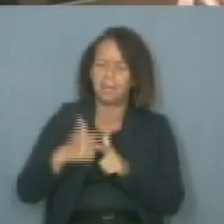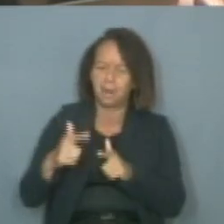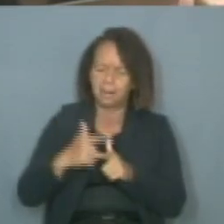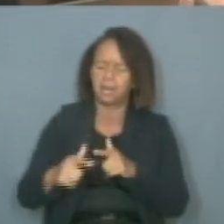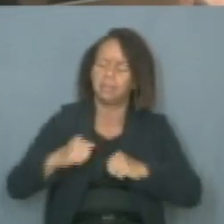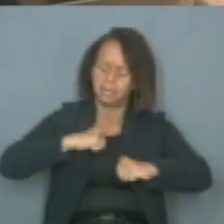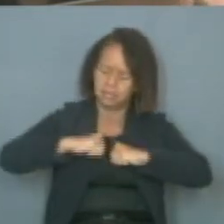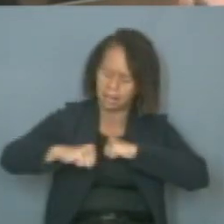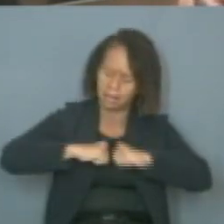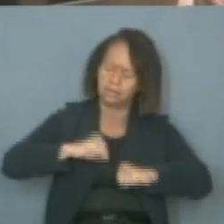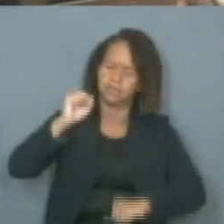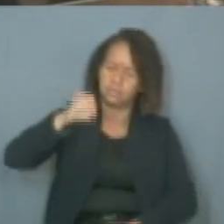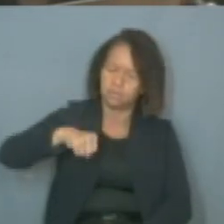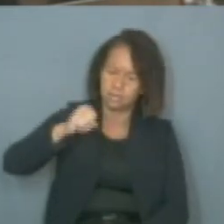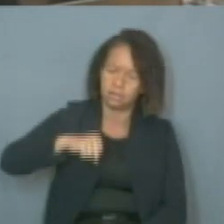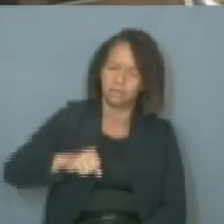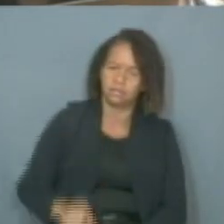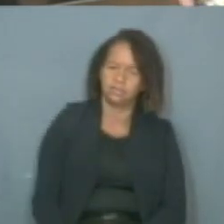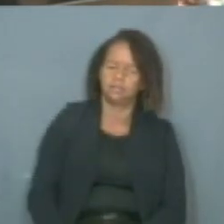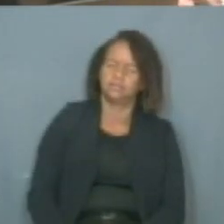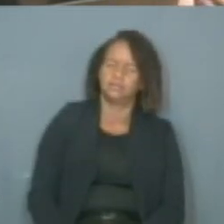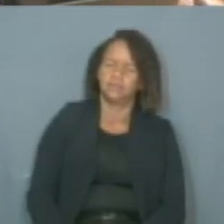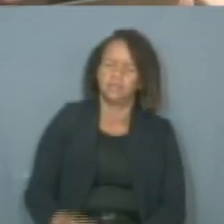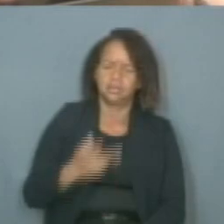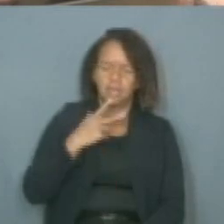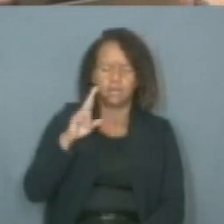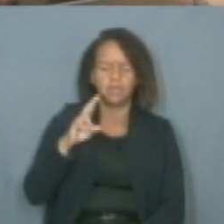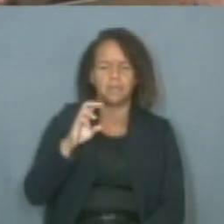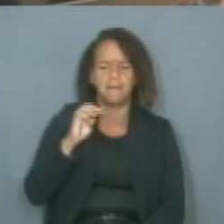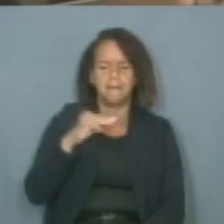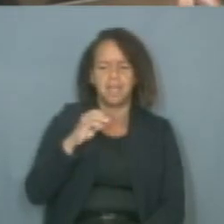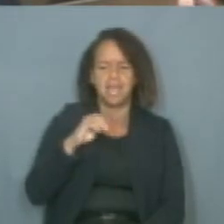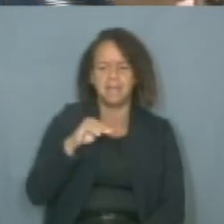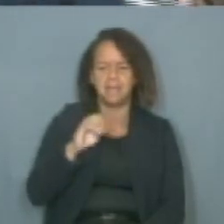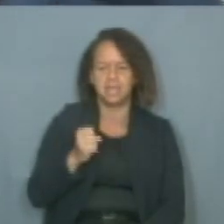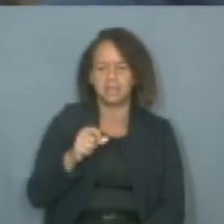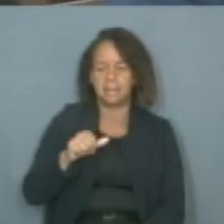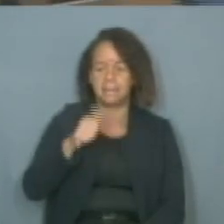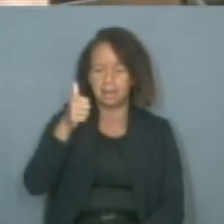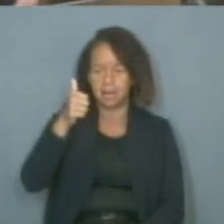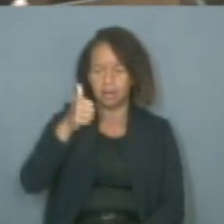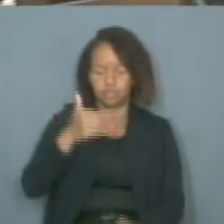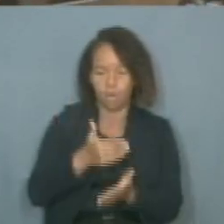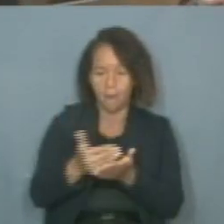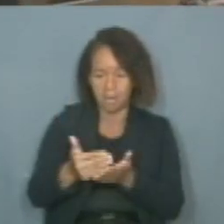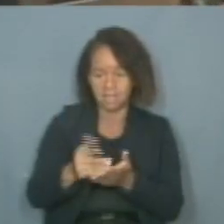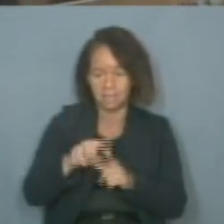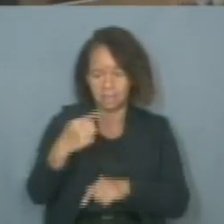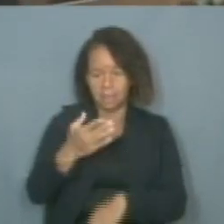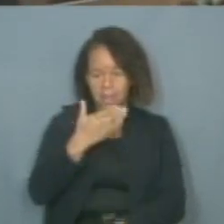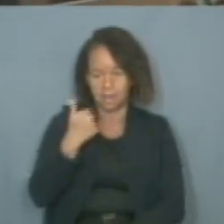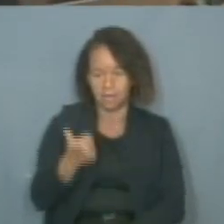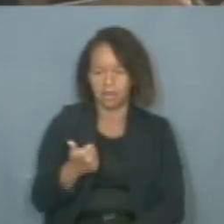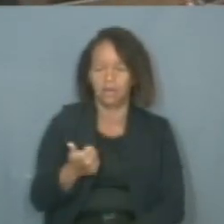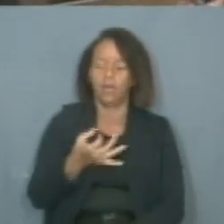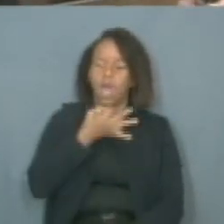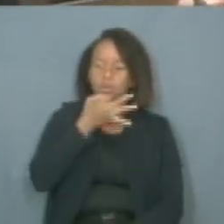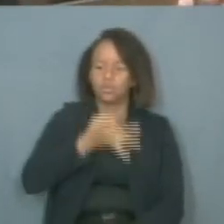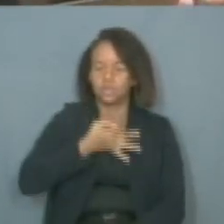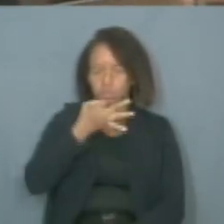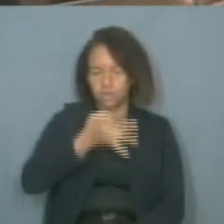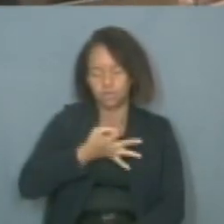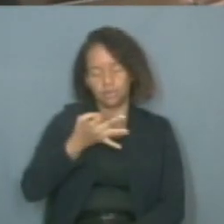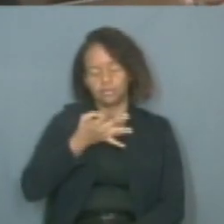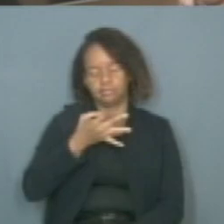ser debatido e tem um meme, né, que a gente vê nas redes sociais, que primeiro a gente começa, depois a gente melhora. Então, uma sugestão que a gente